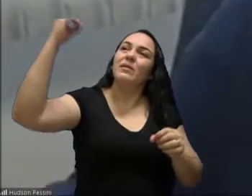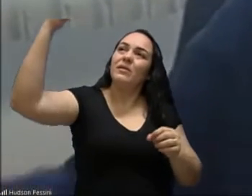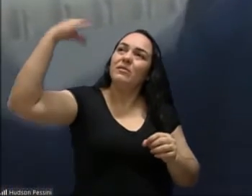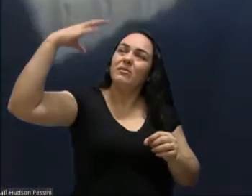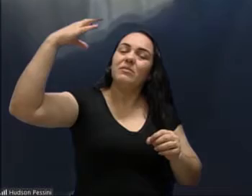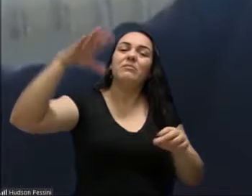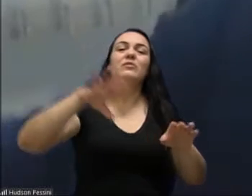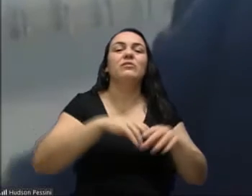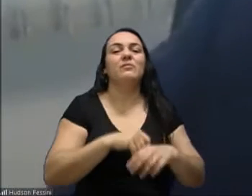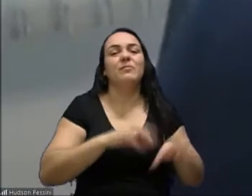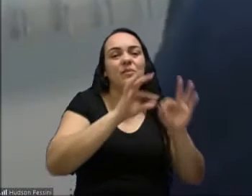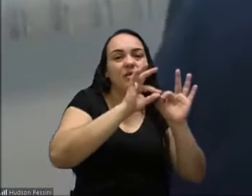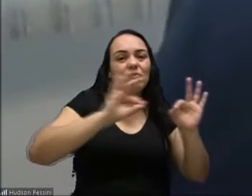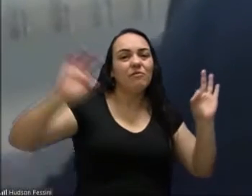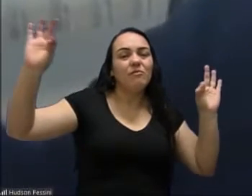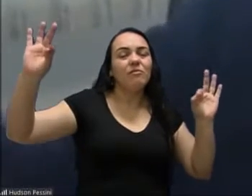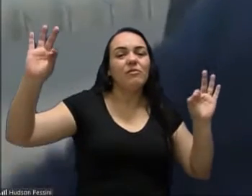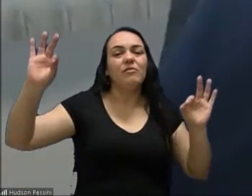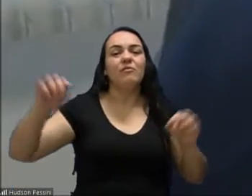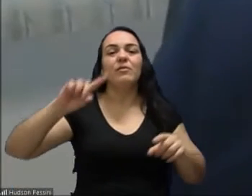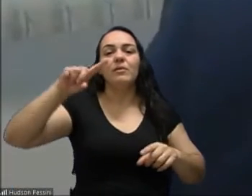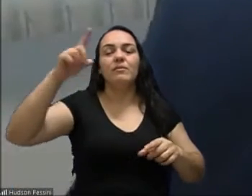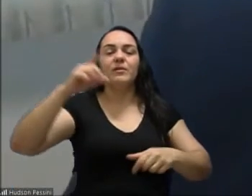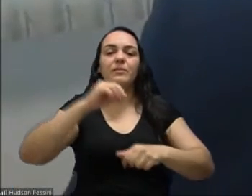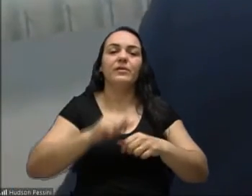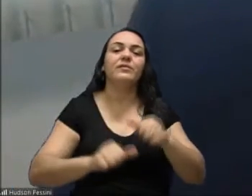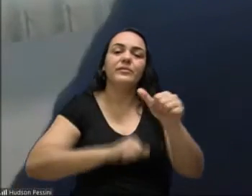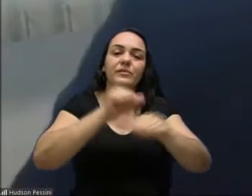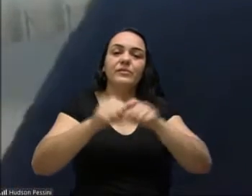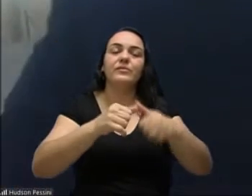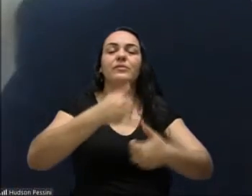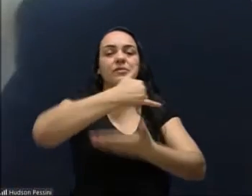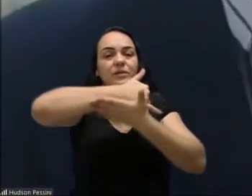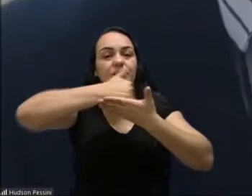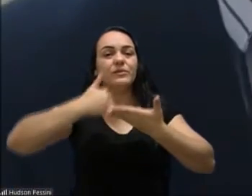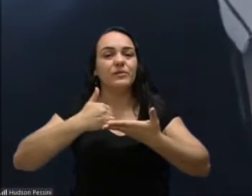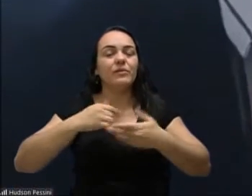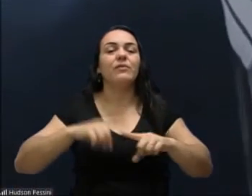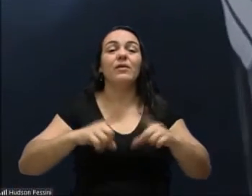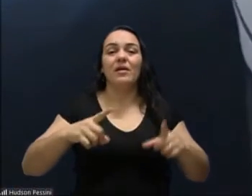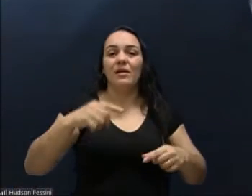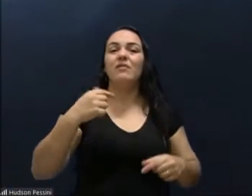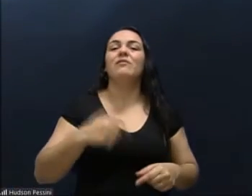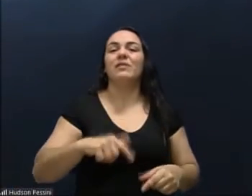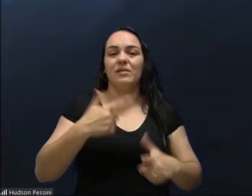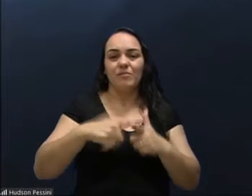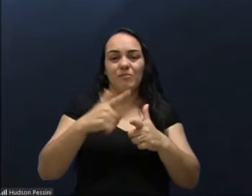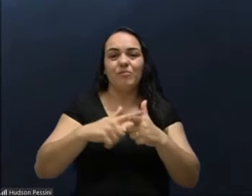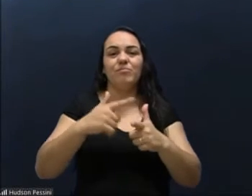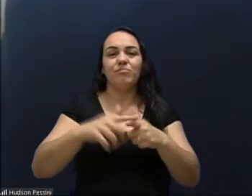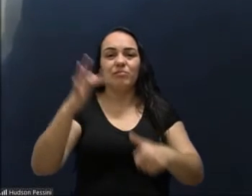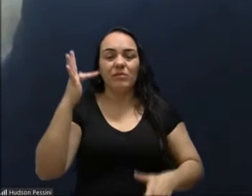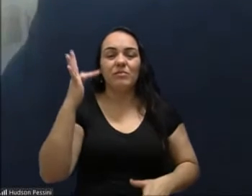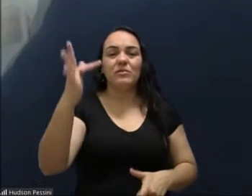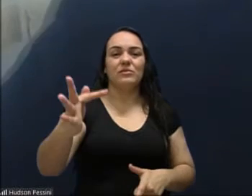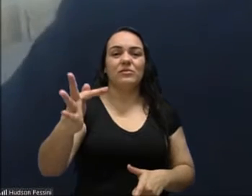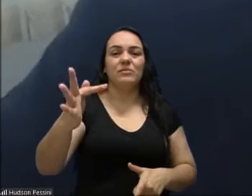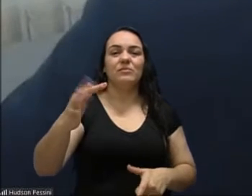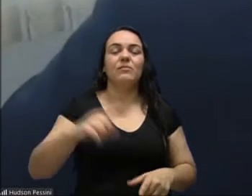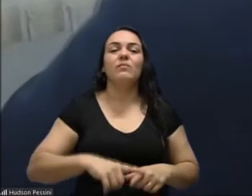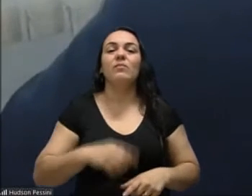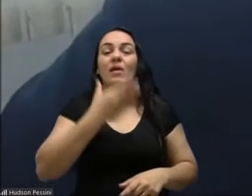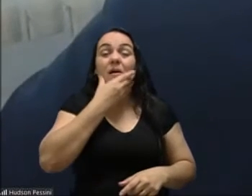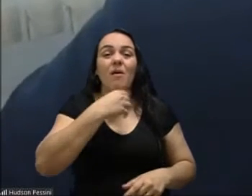quero que na verdade ela fique esperta que se ela roubar ela vai ficar com prejuízo e digo mais se for menor o